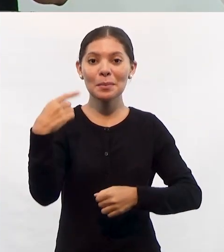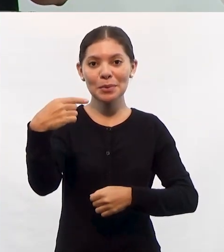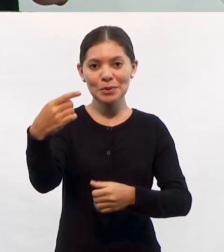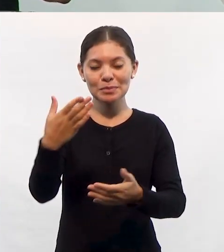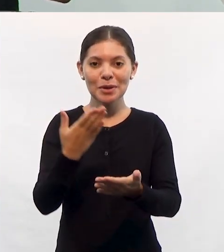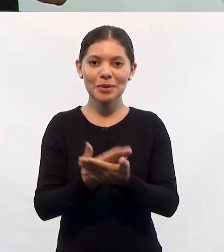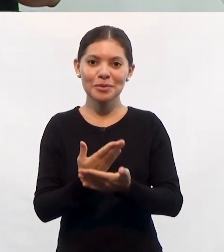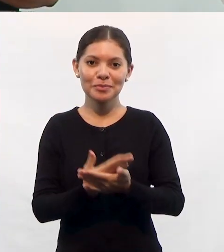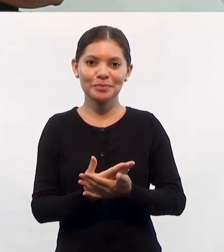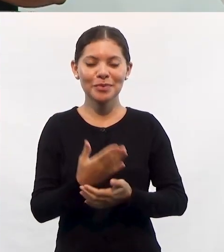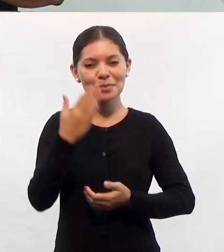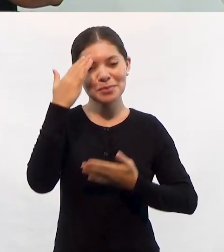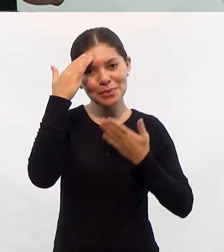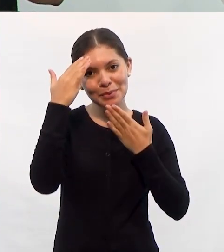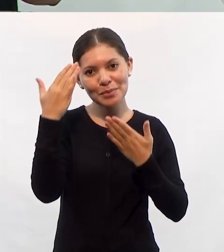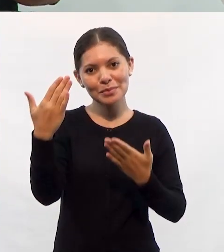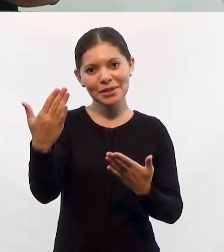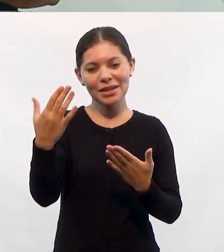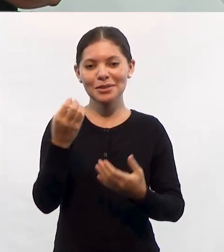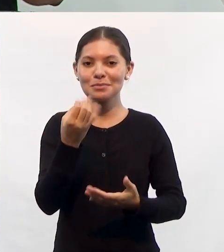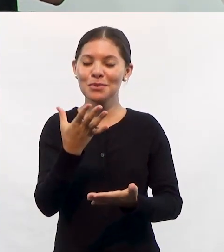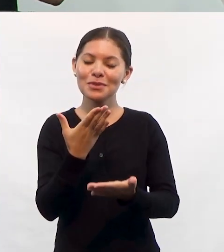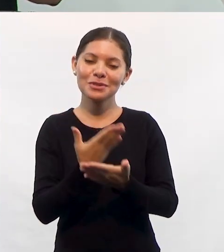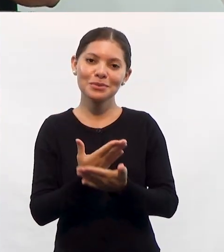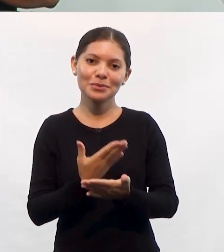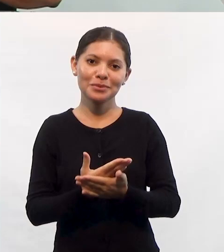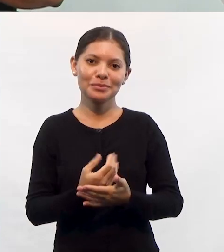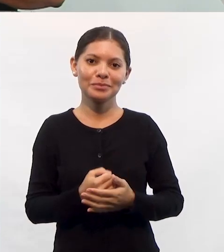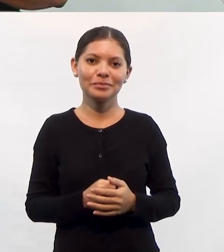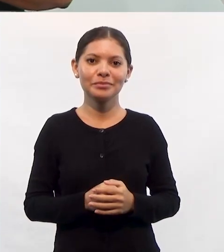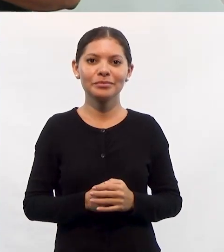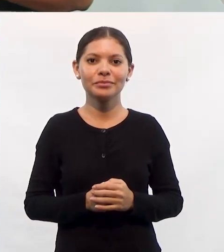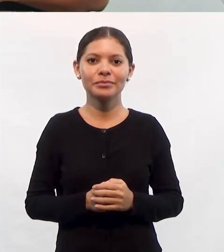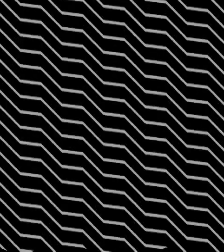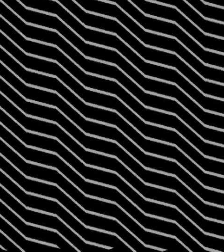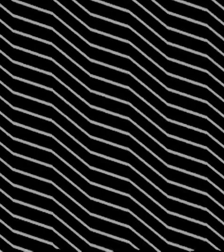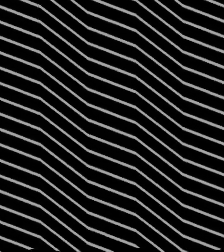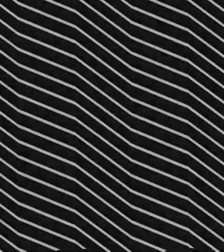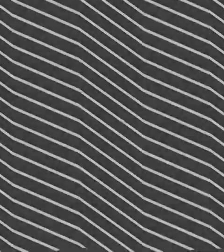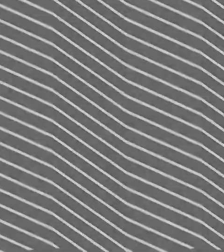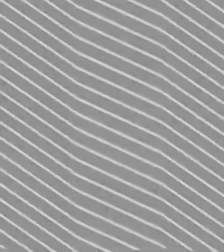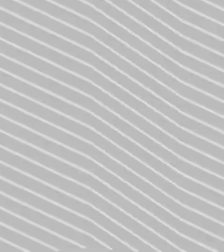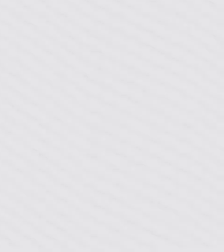na nossa próxima aula muito obrigado e bons estudos